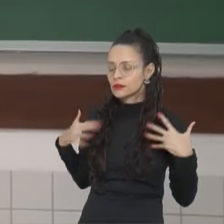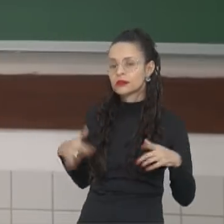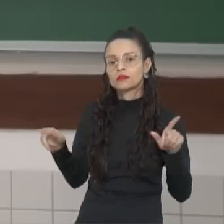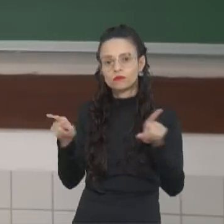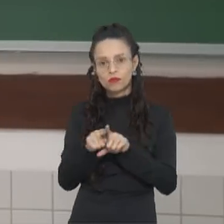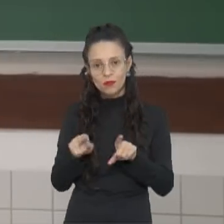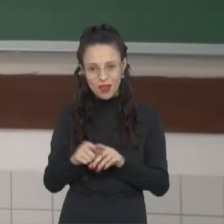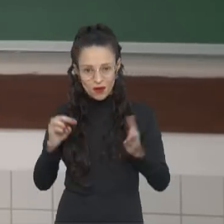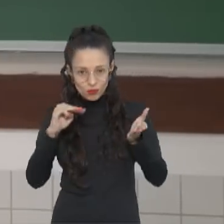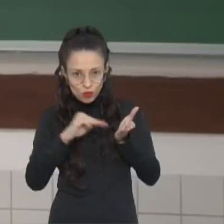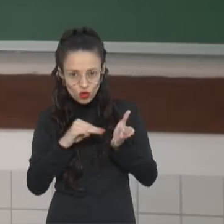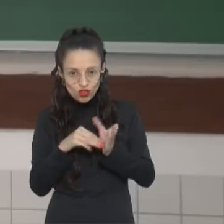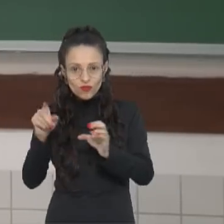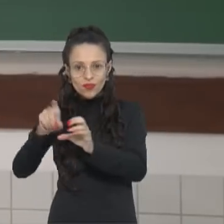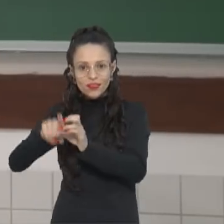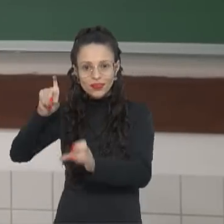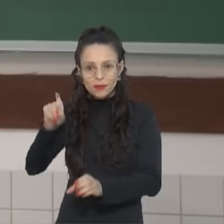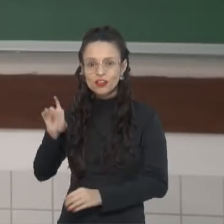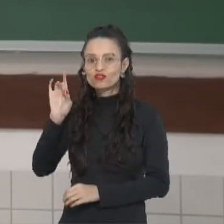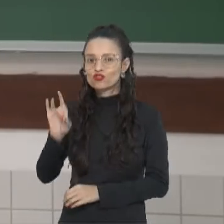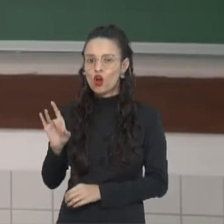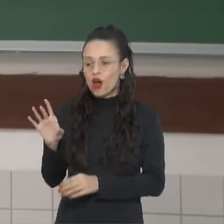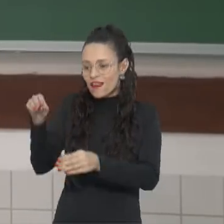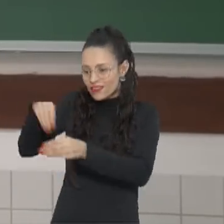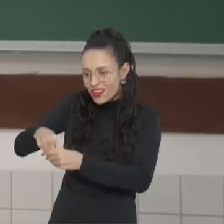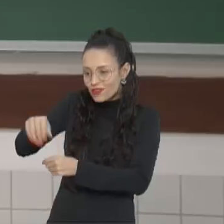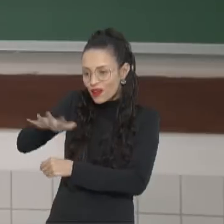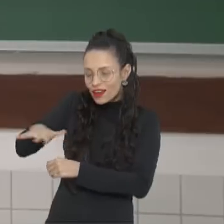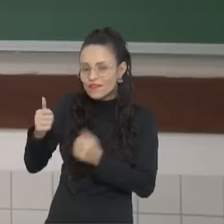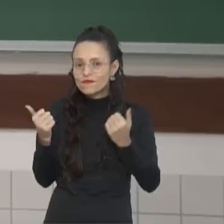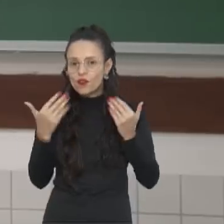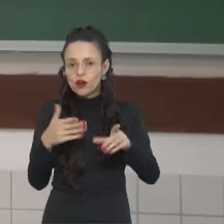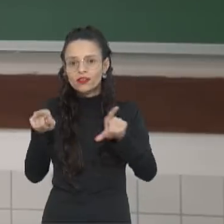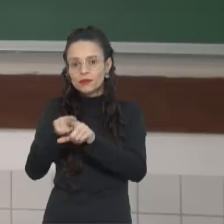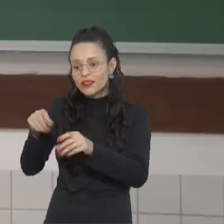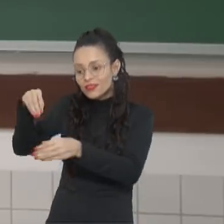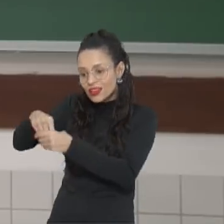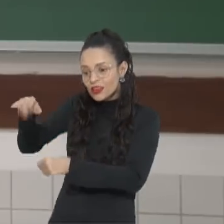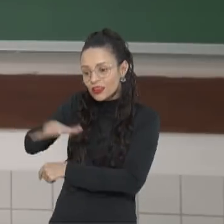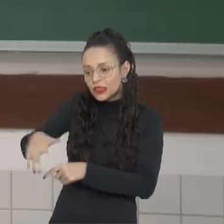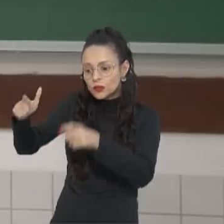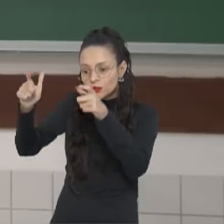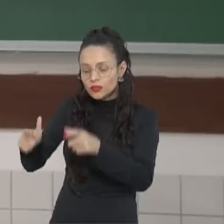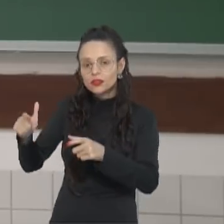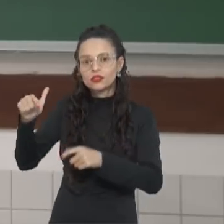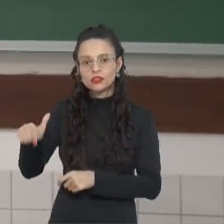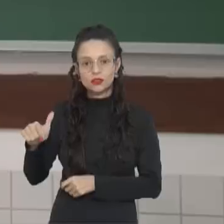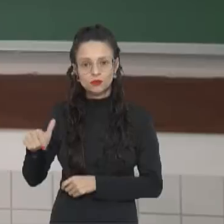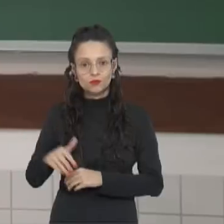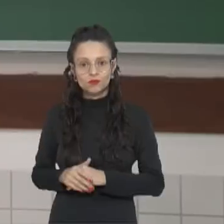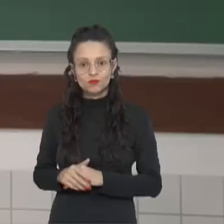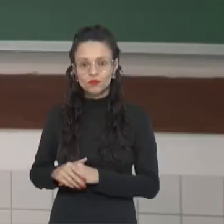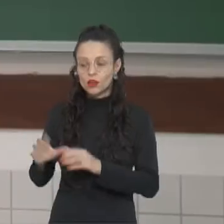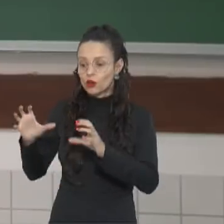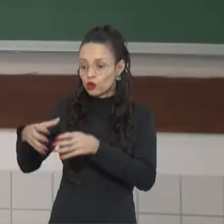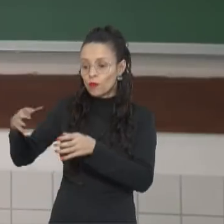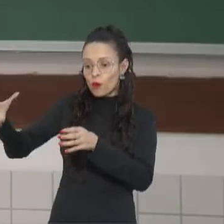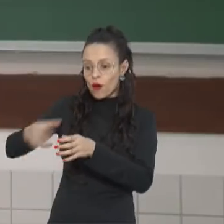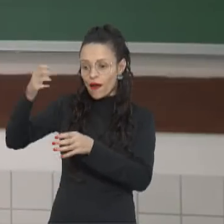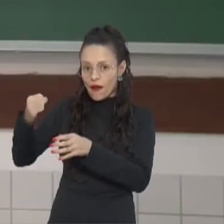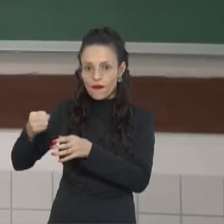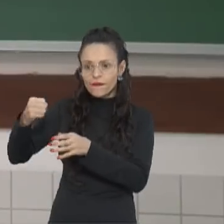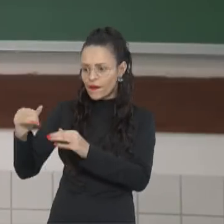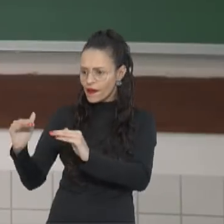independências não são apenas externos, também internamente. Elites dessas colônias